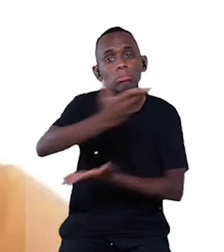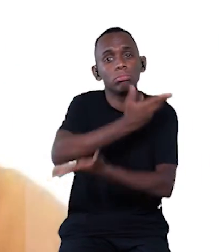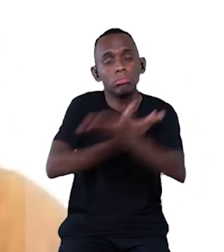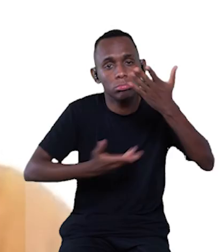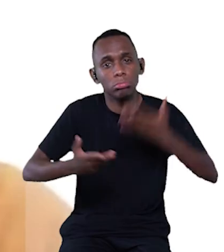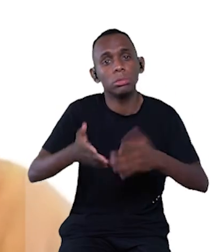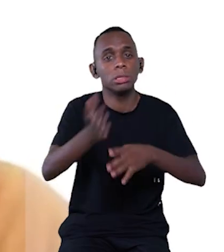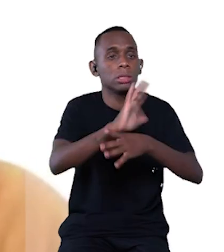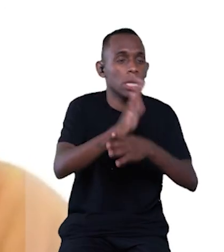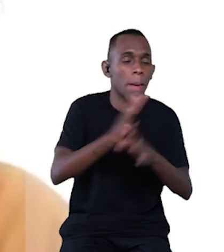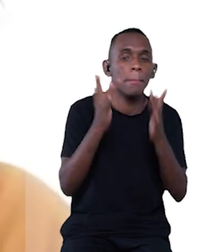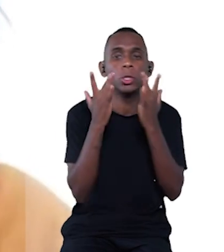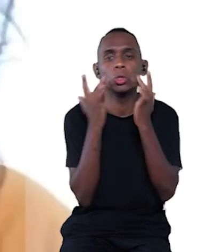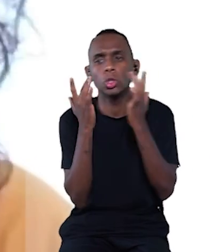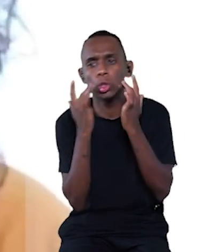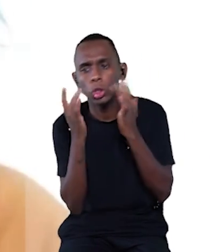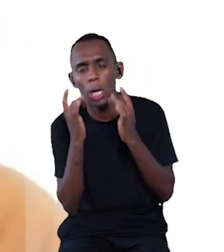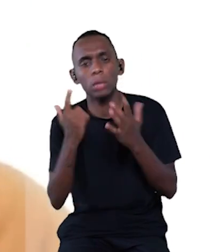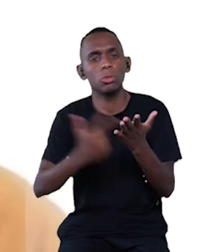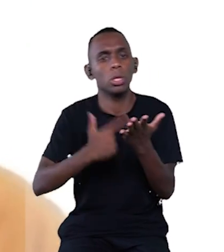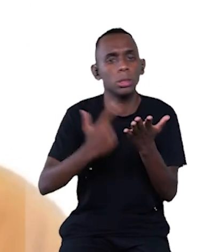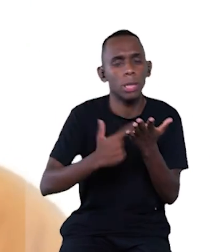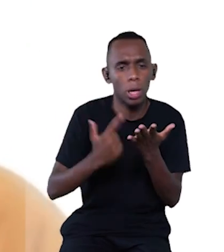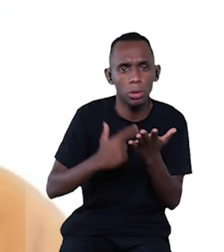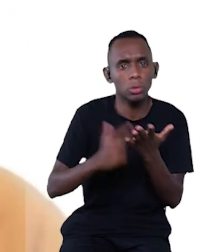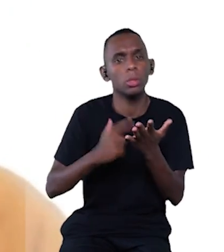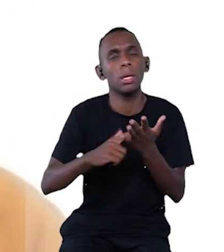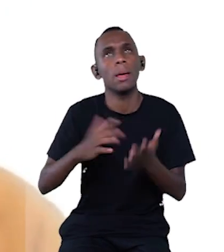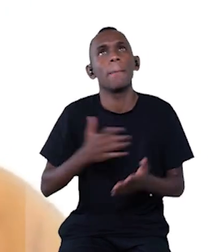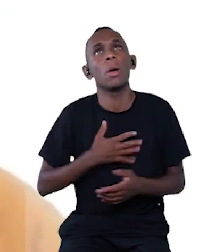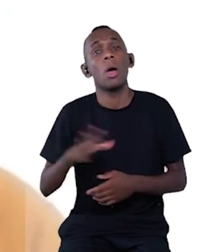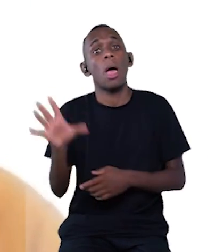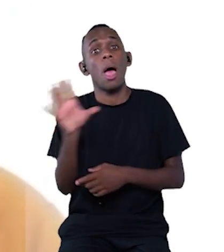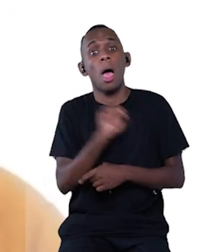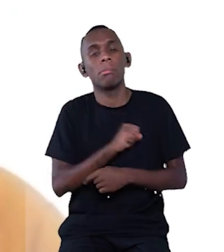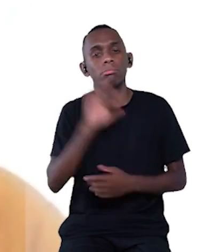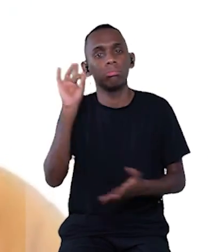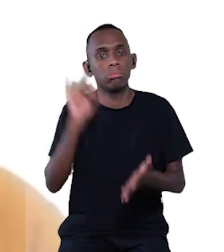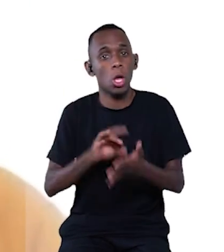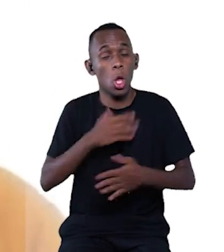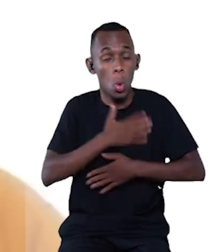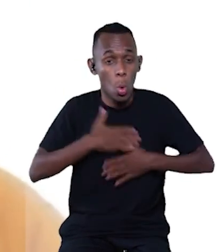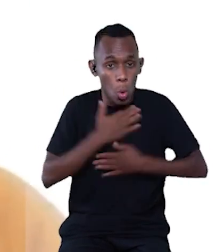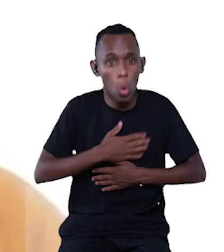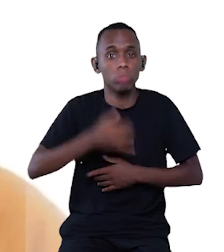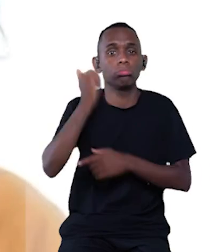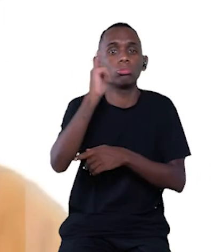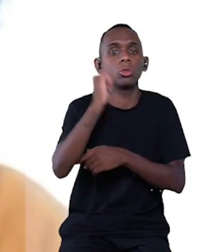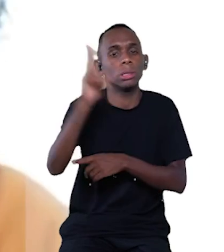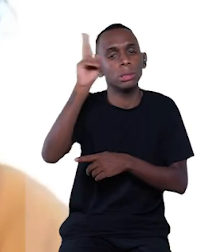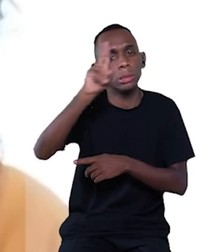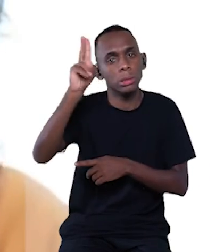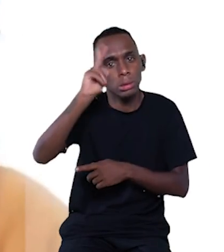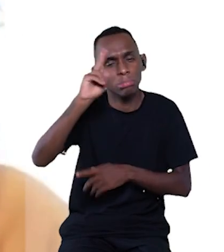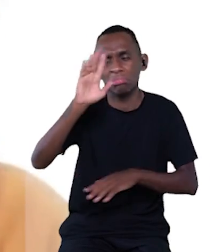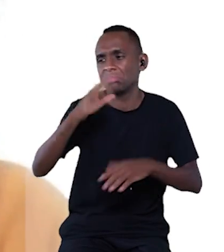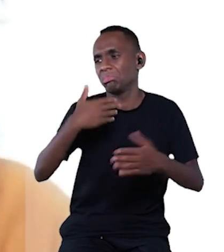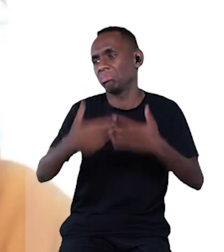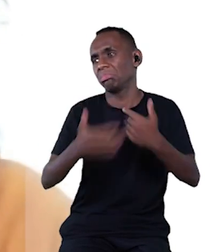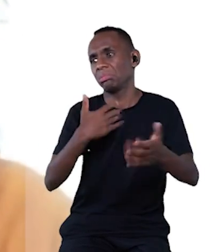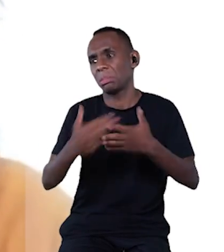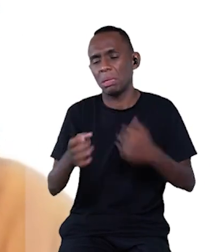sempre circulando, transitando, né, de cinema, teatro e literatura, que são minhas paixões, assim, e eu gosto de contar